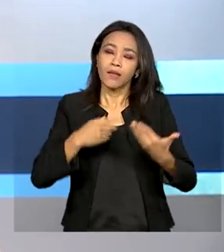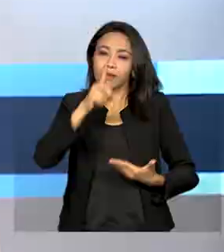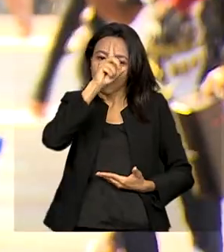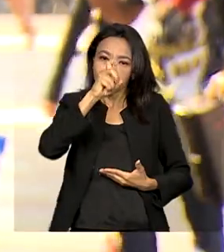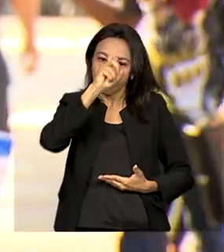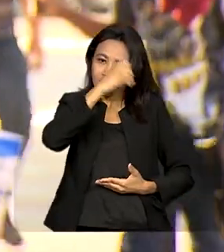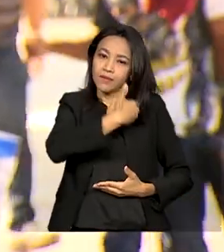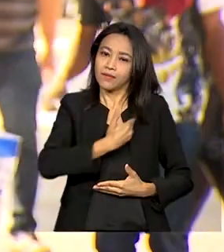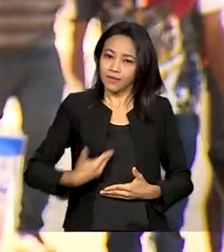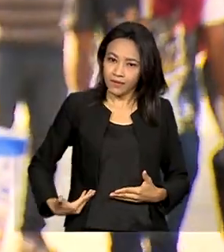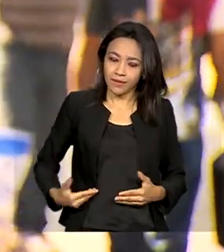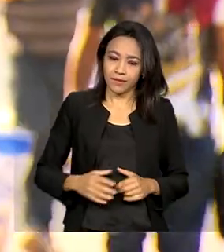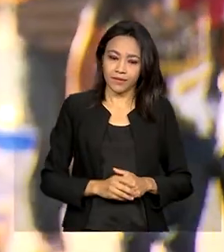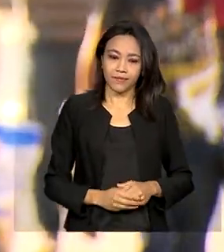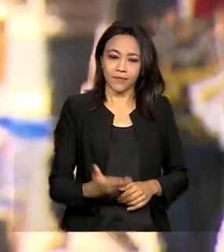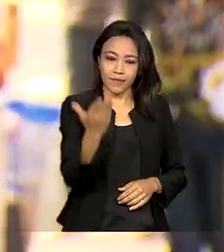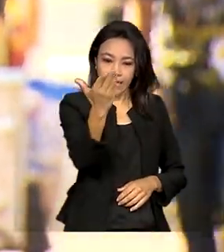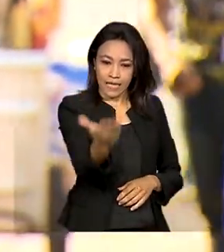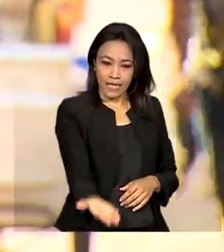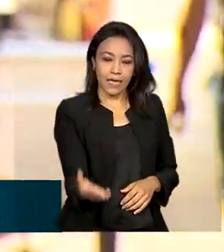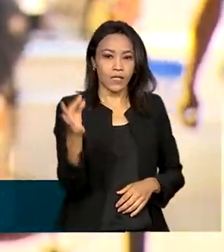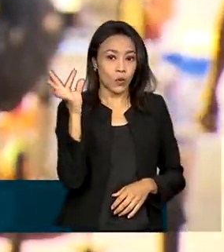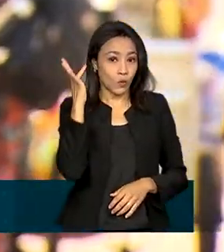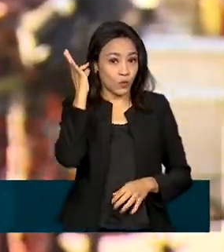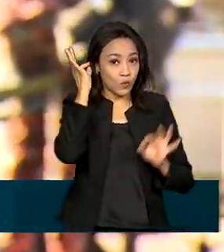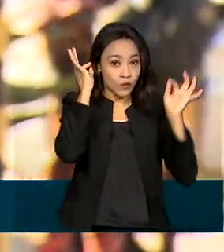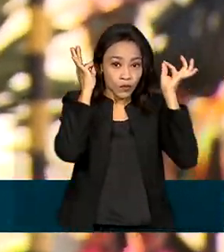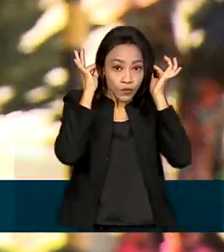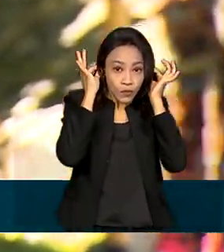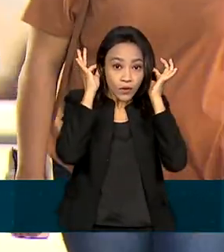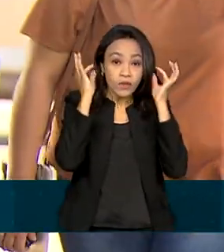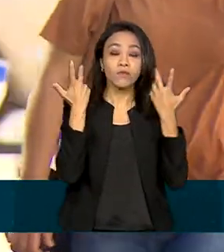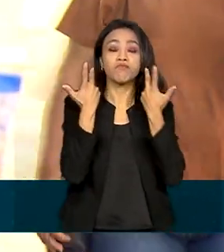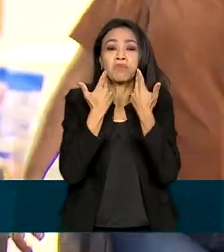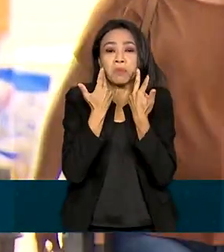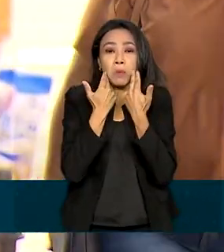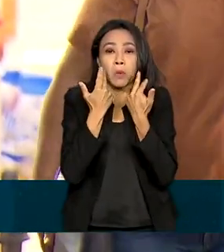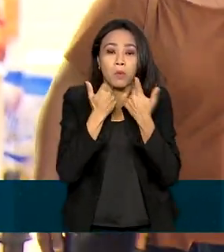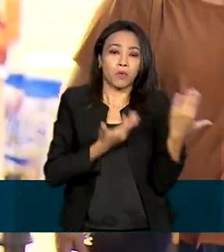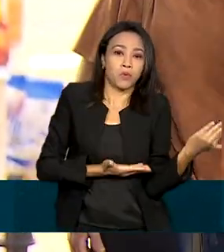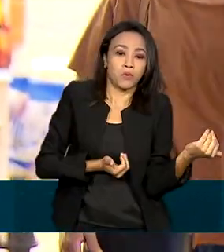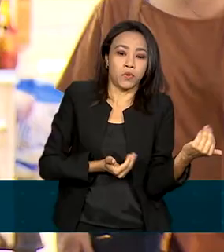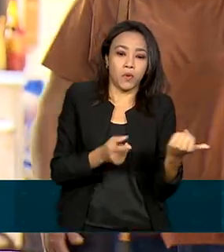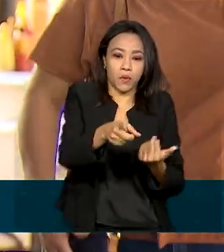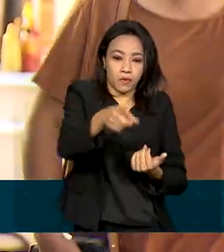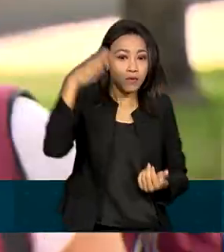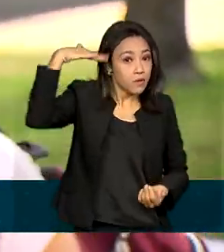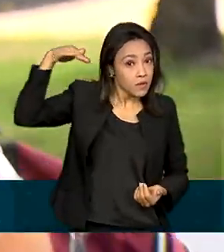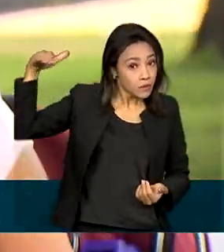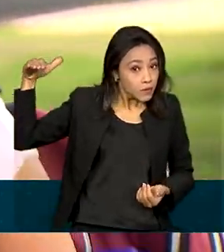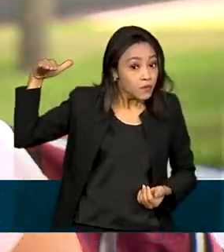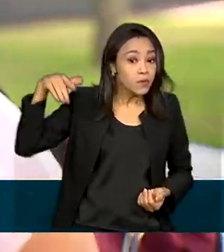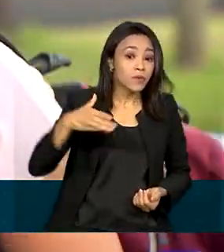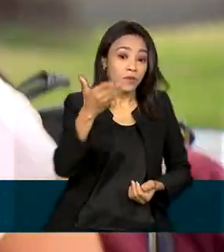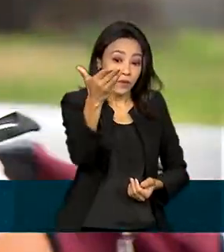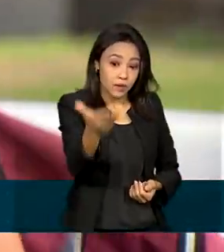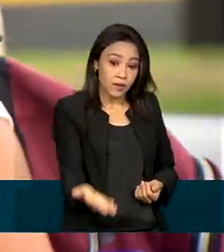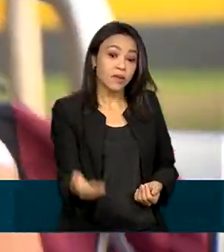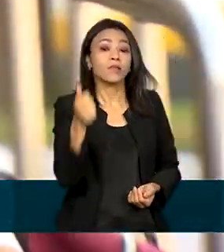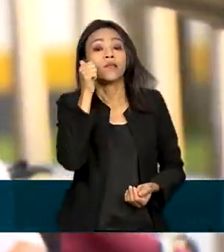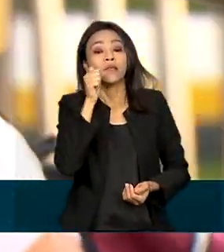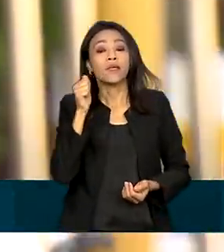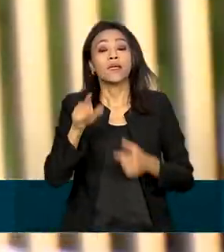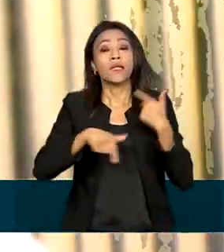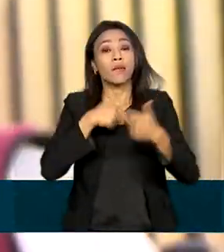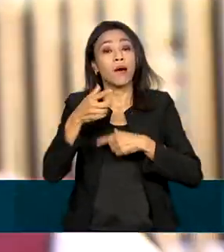Saúde. Um fone de ouvido já faz parte do cotidiano de jovens e adultos. Para Daniela, que trabalha